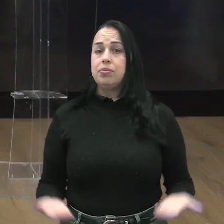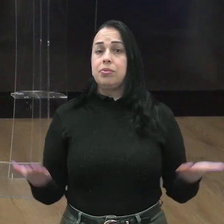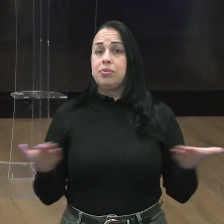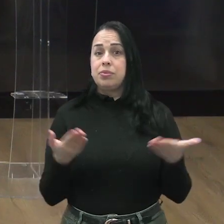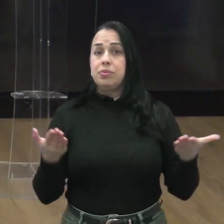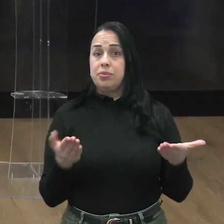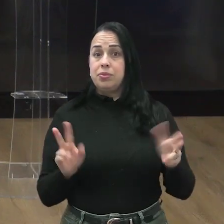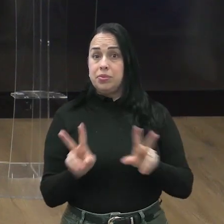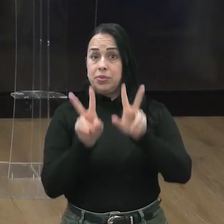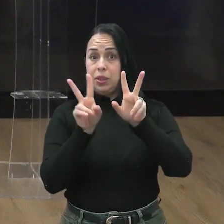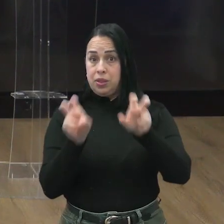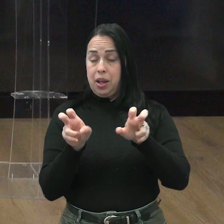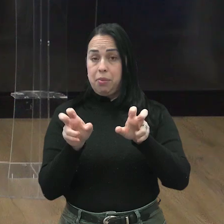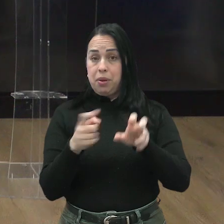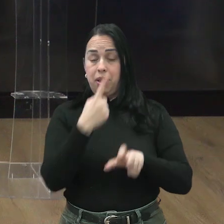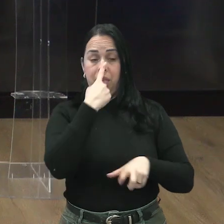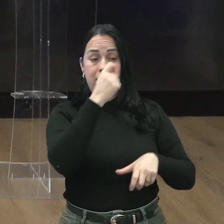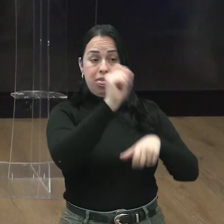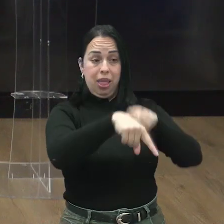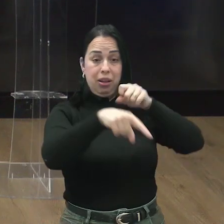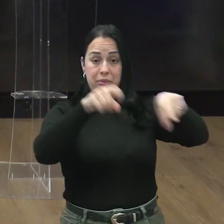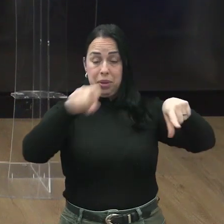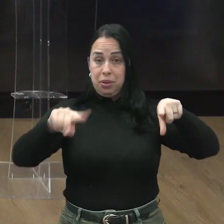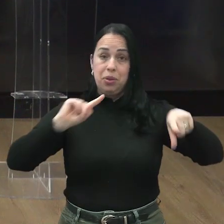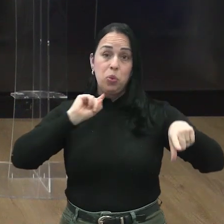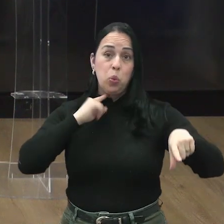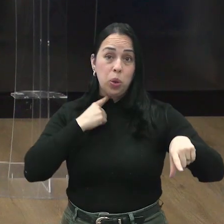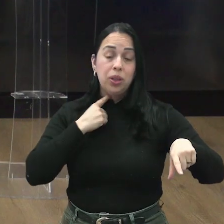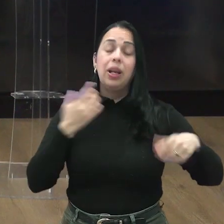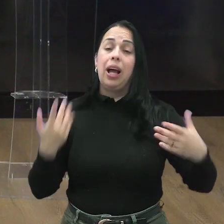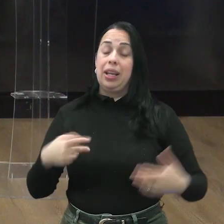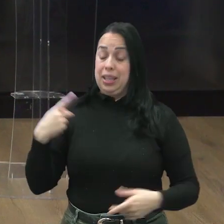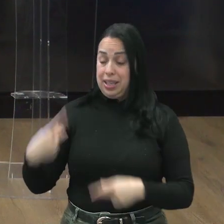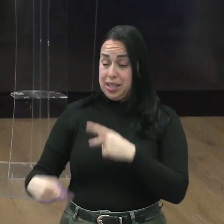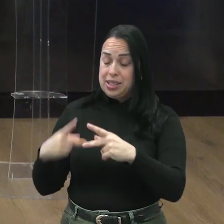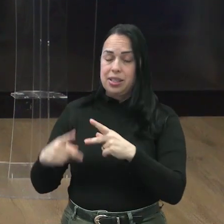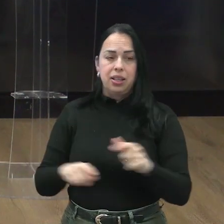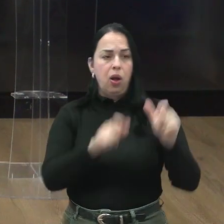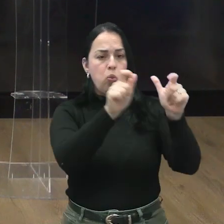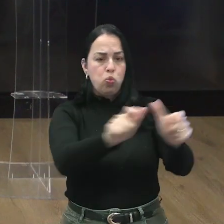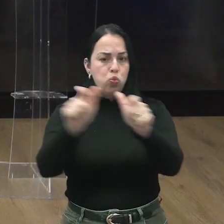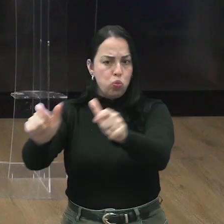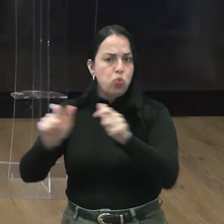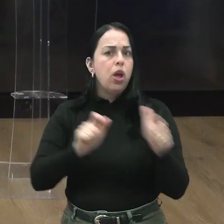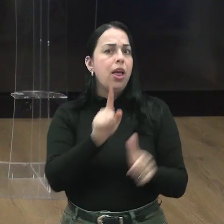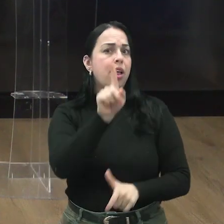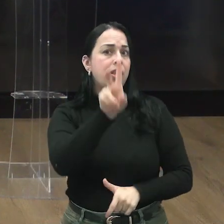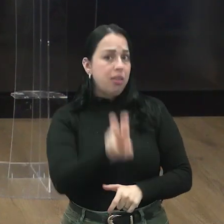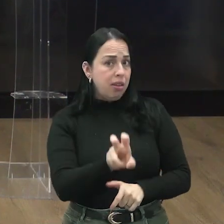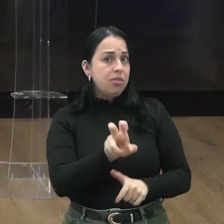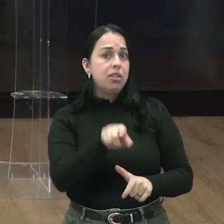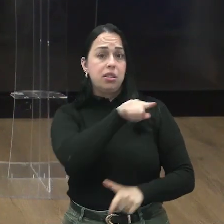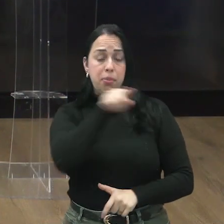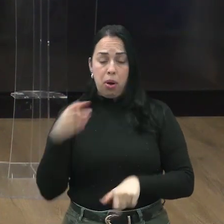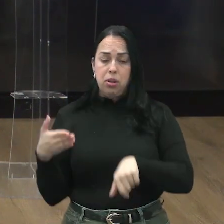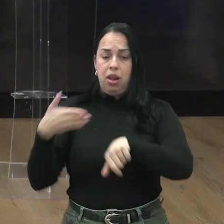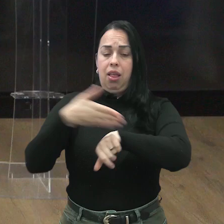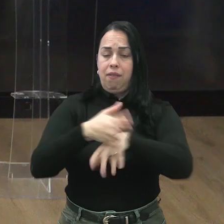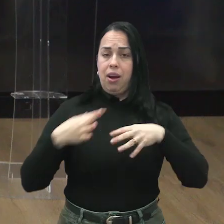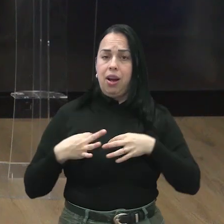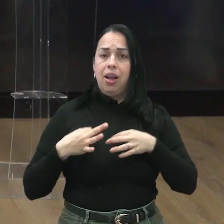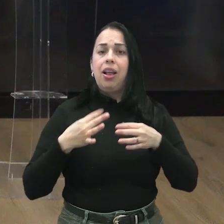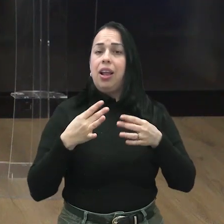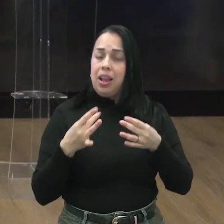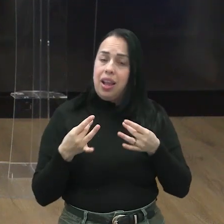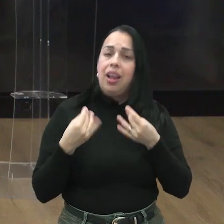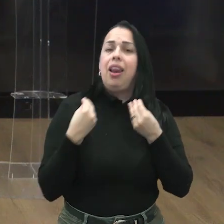Vamos falar agora sobre descarte consciente? Pois é, São José dos Campos tem 15 pontos de entrega voluntária que